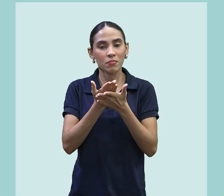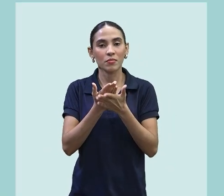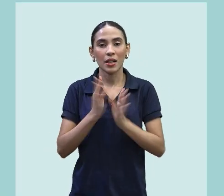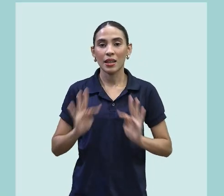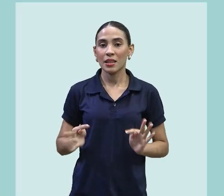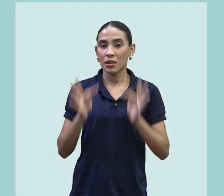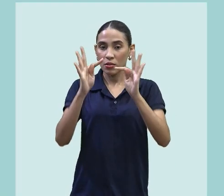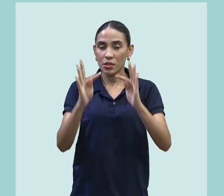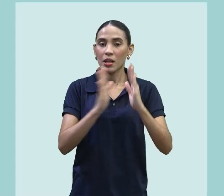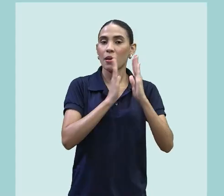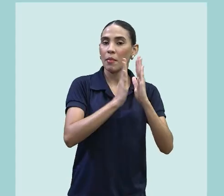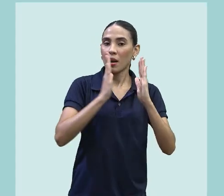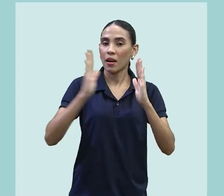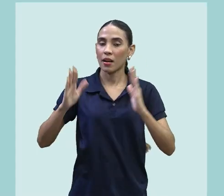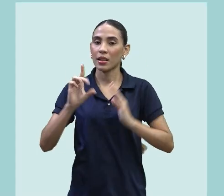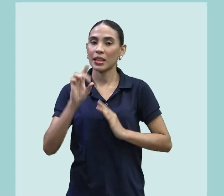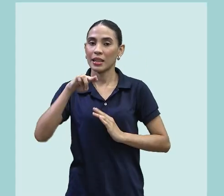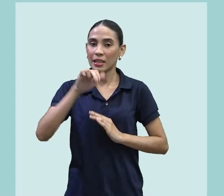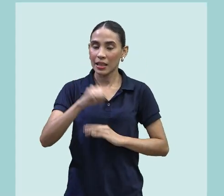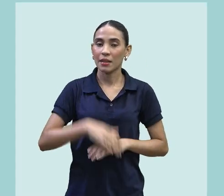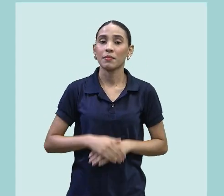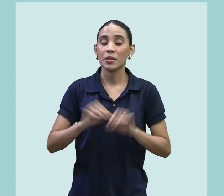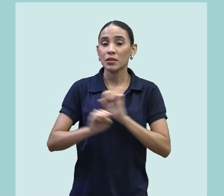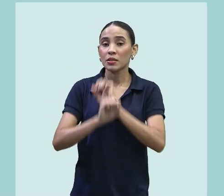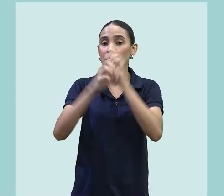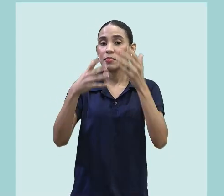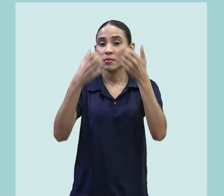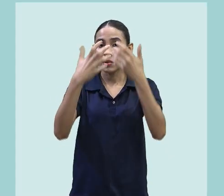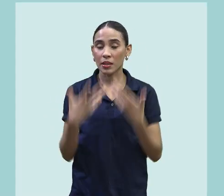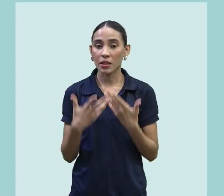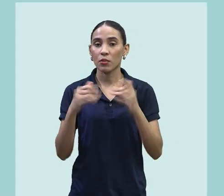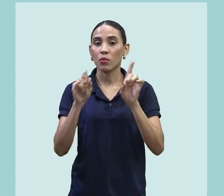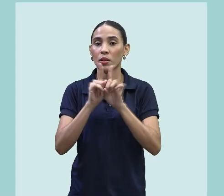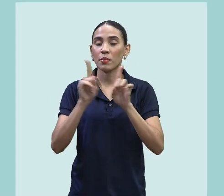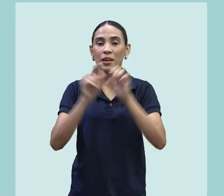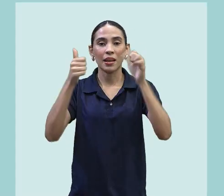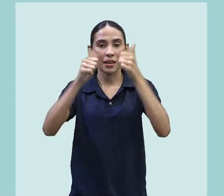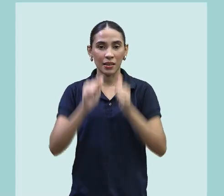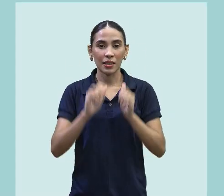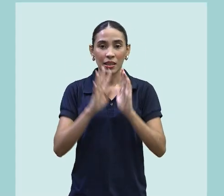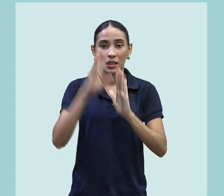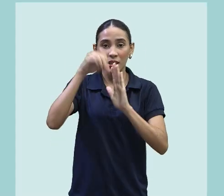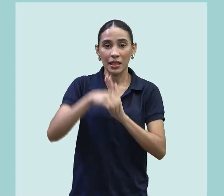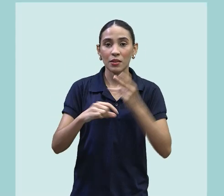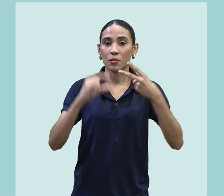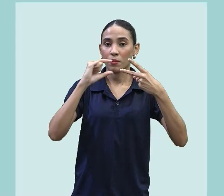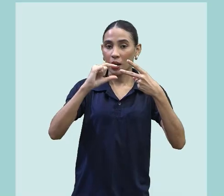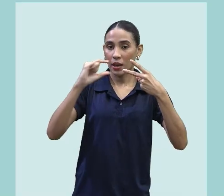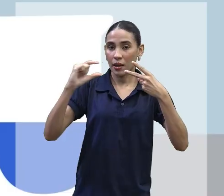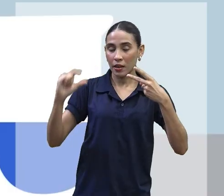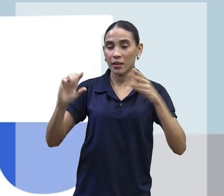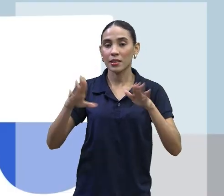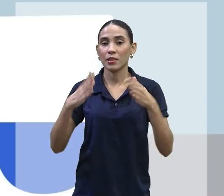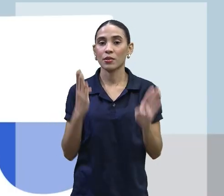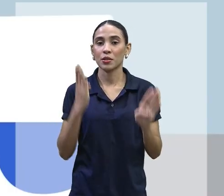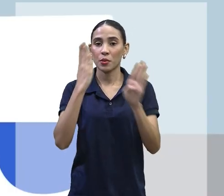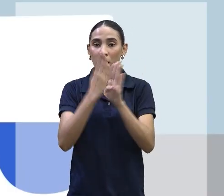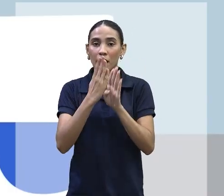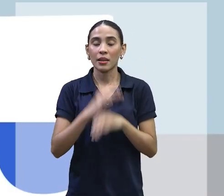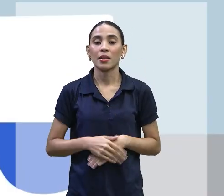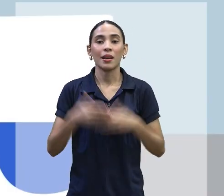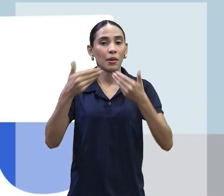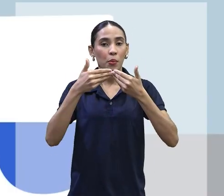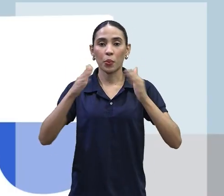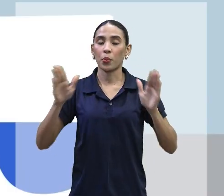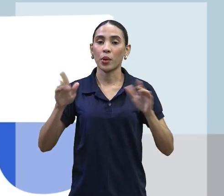tecnologias de sequenciamento de DNA, revelando o código genético oculto em nossos genes. Essas descobertas